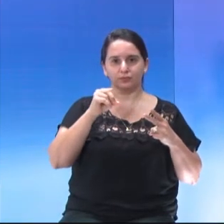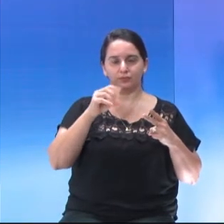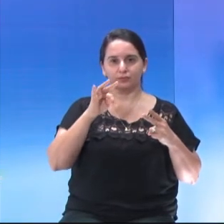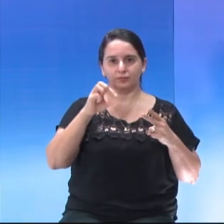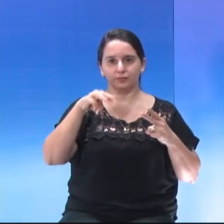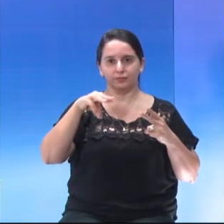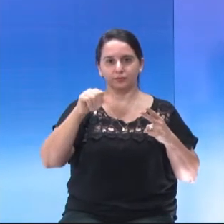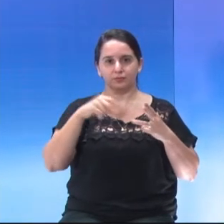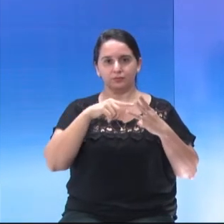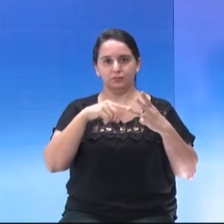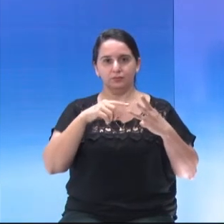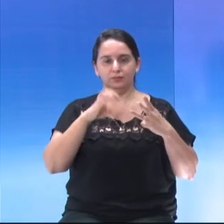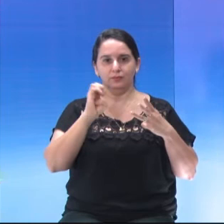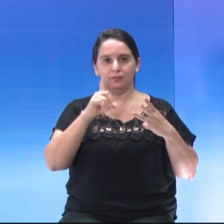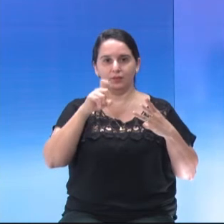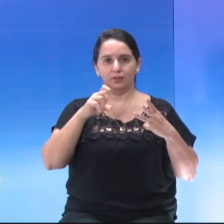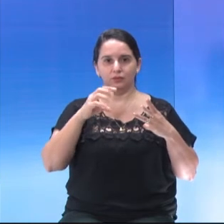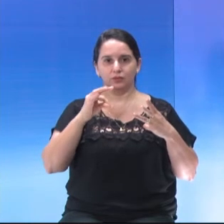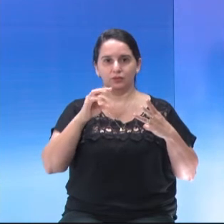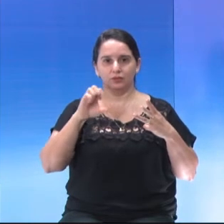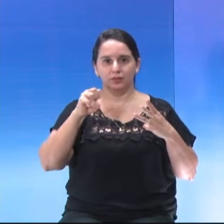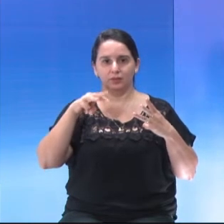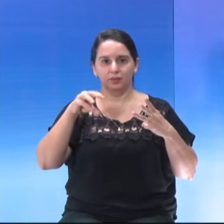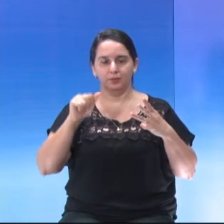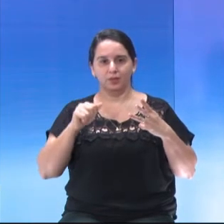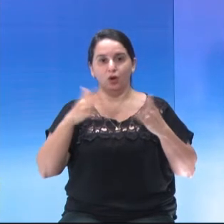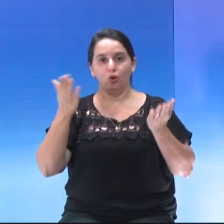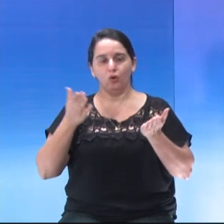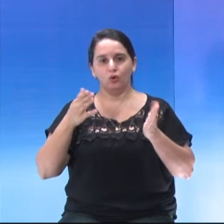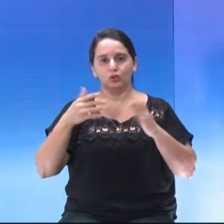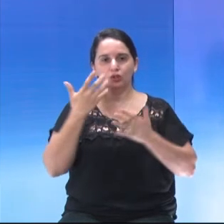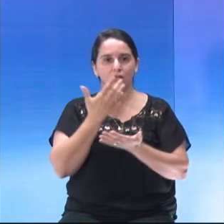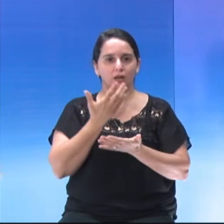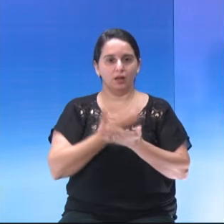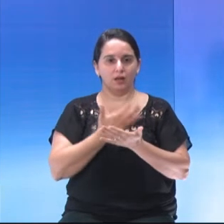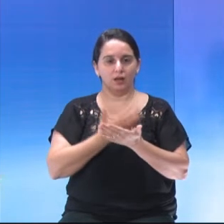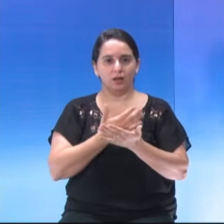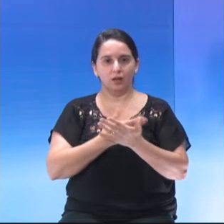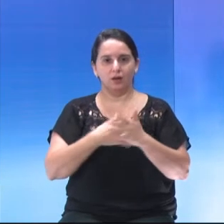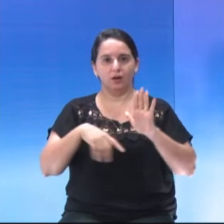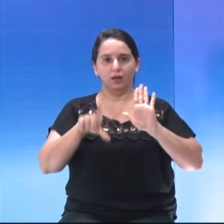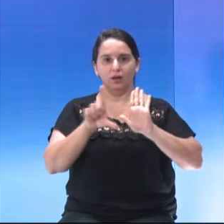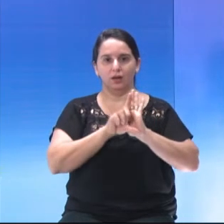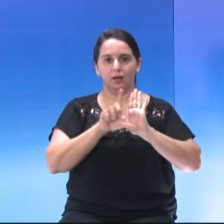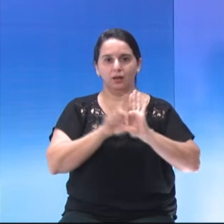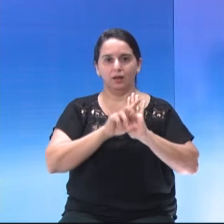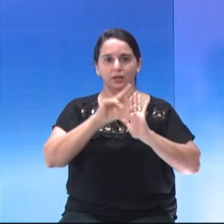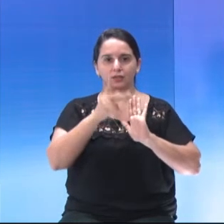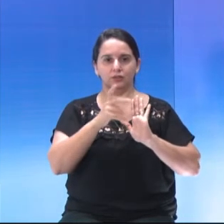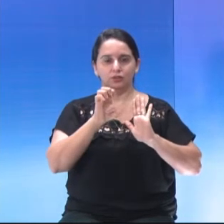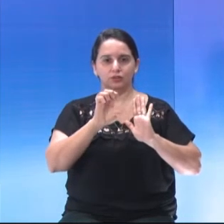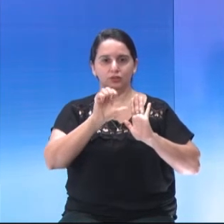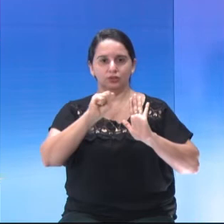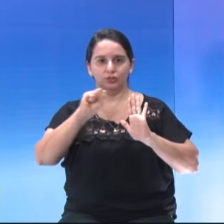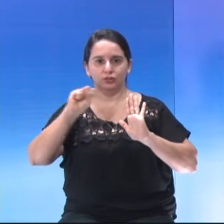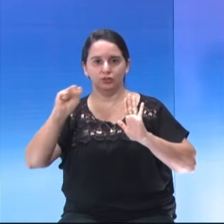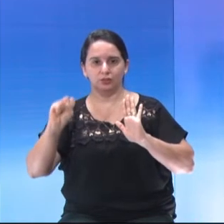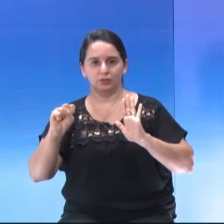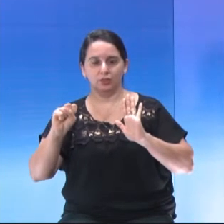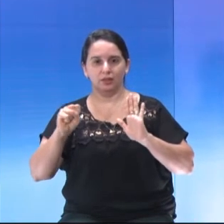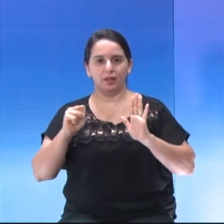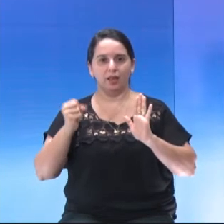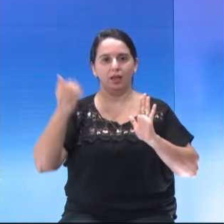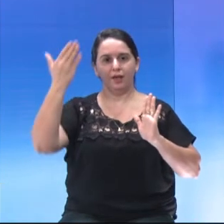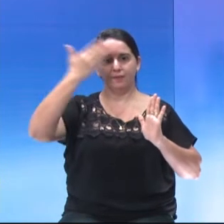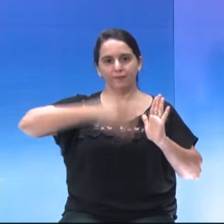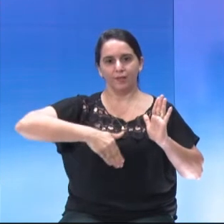aula vai ser dedicada à lei de Hess. A lei de Hess, ela afirma que o valor de